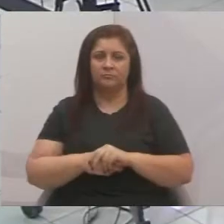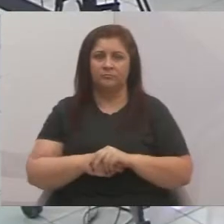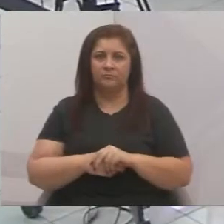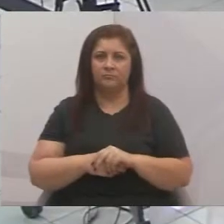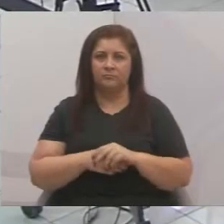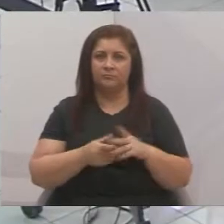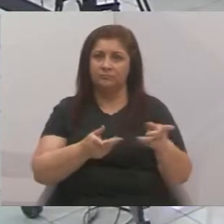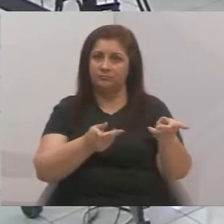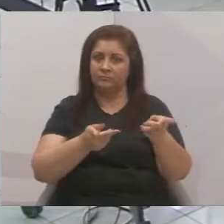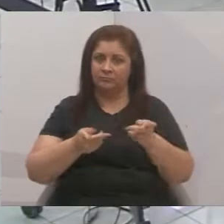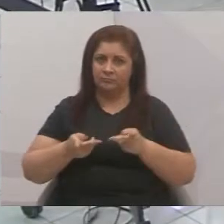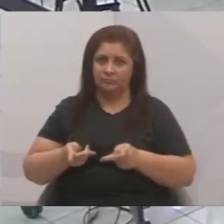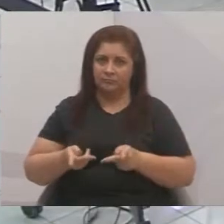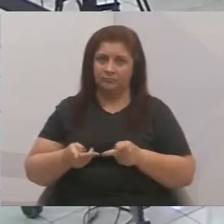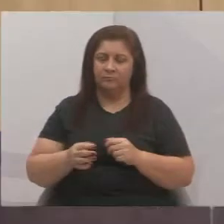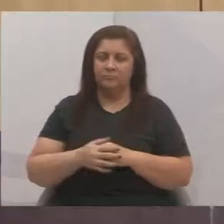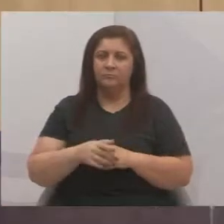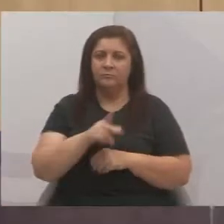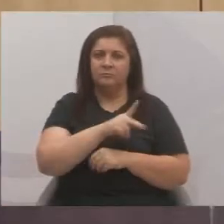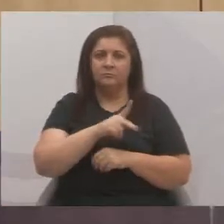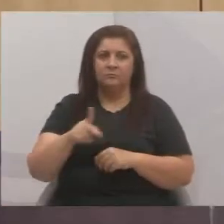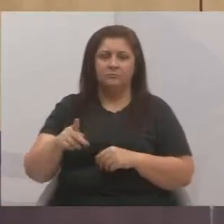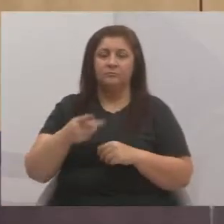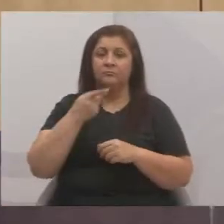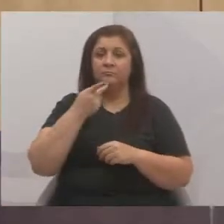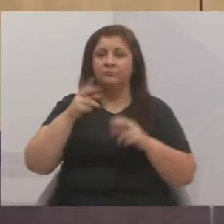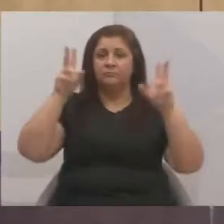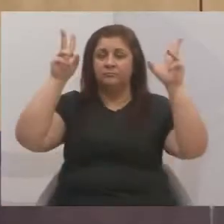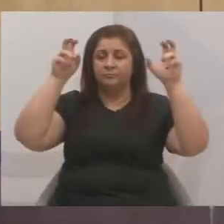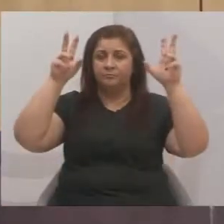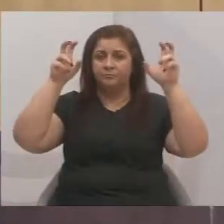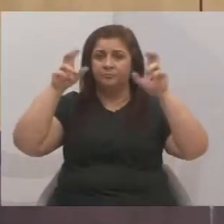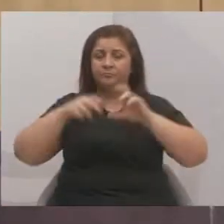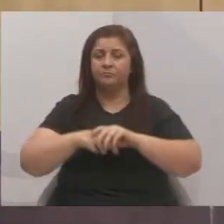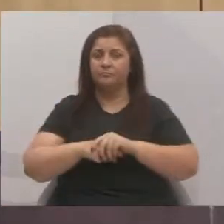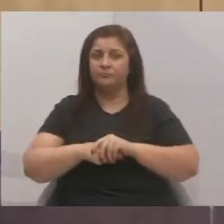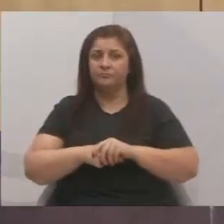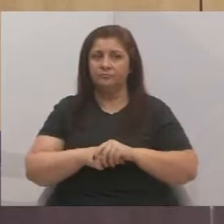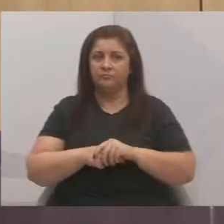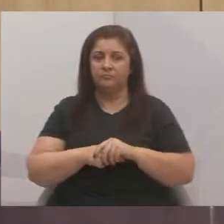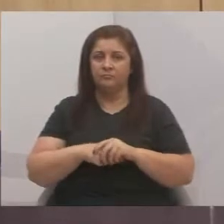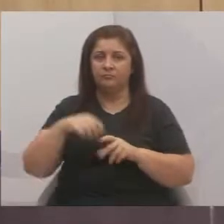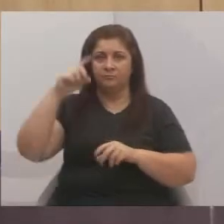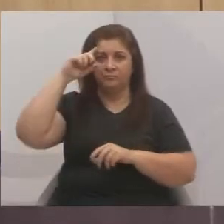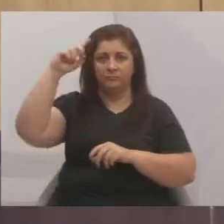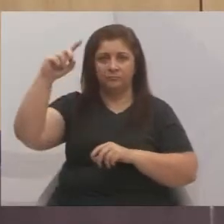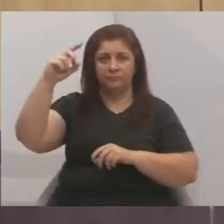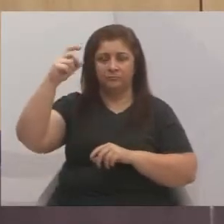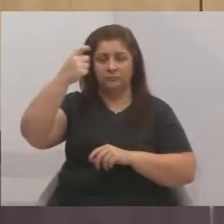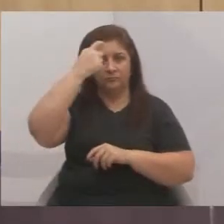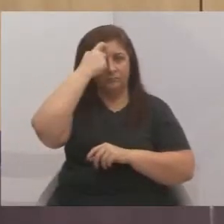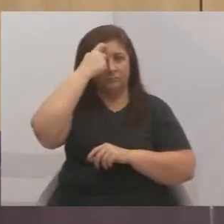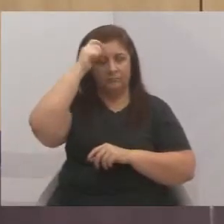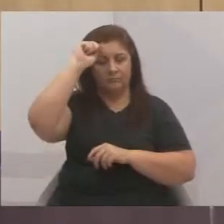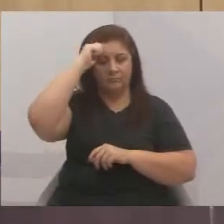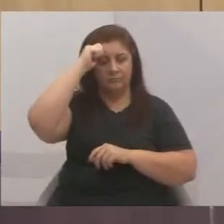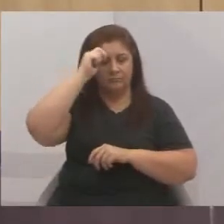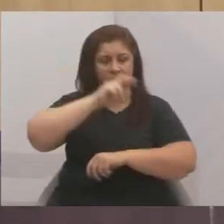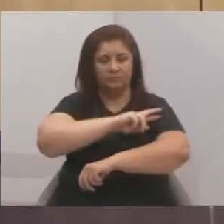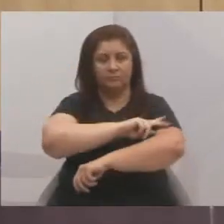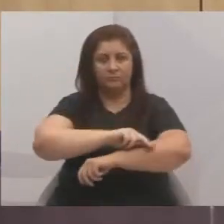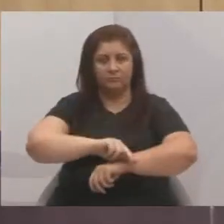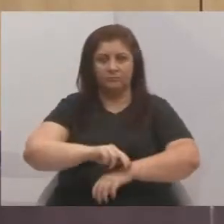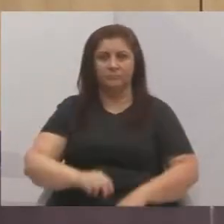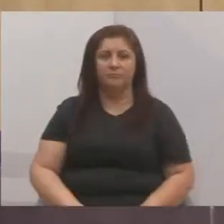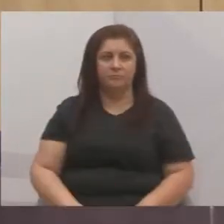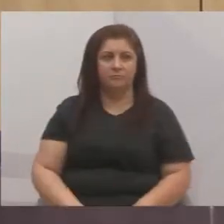A convite desta presidência, abordará o tema Dia da Consciência Negra. Senhorita Gia, a